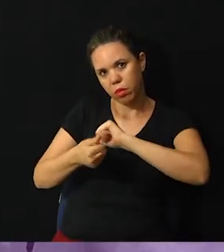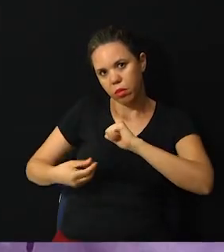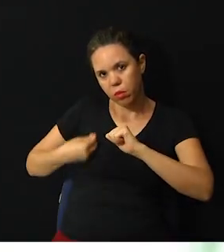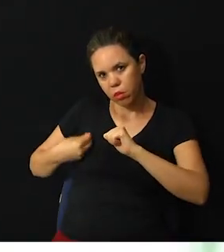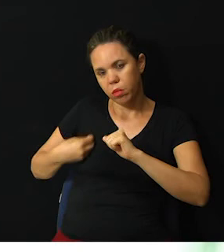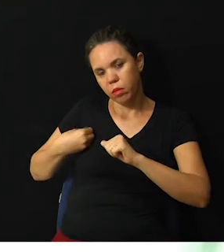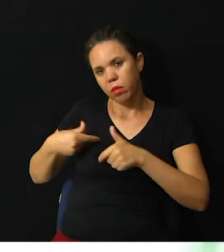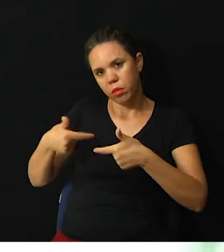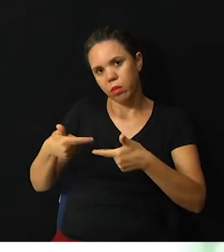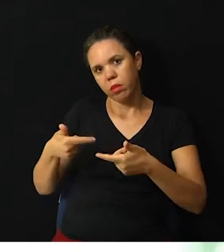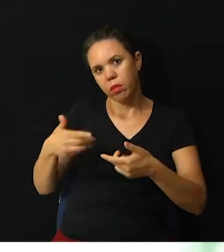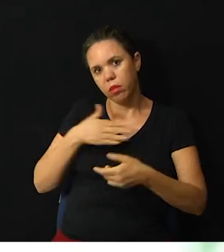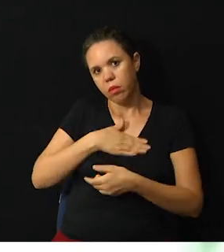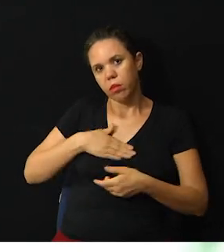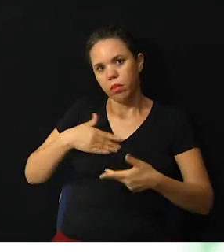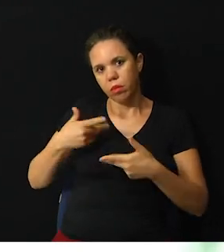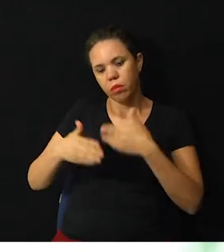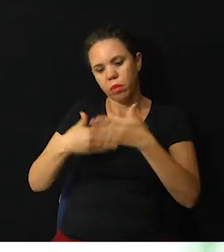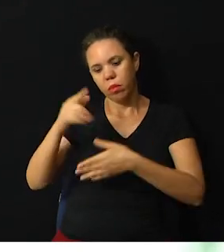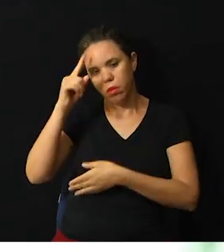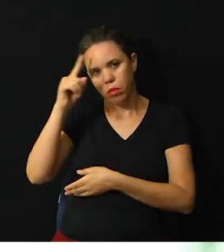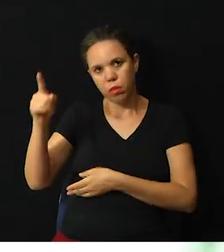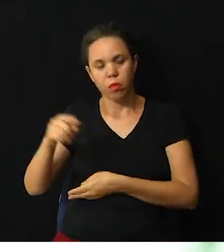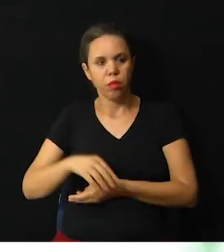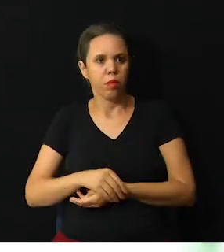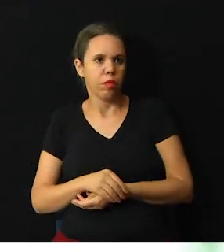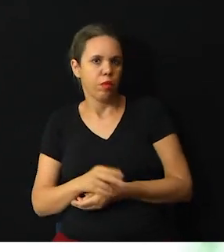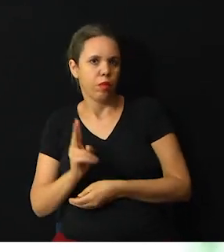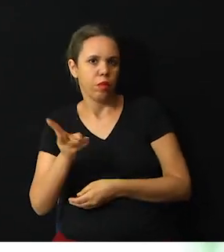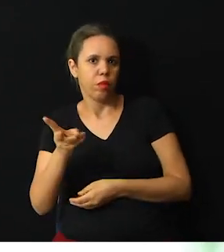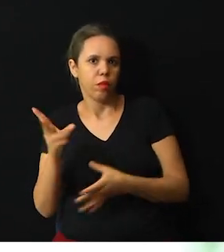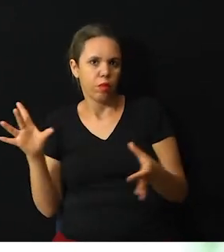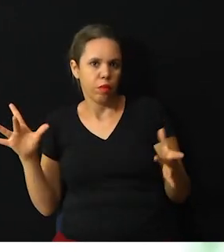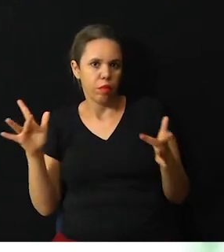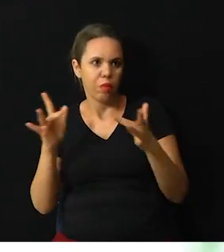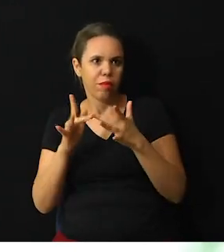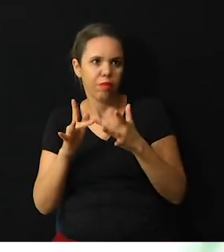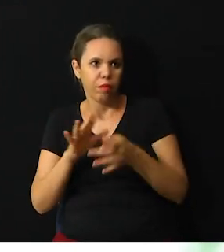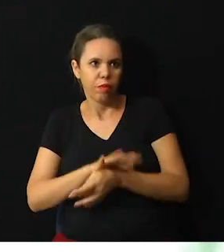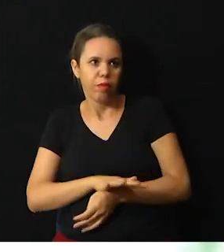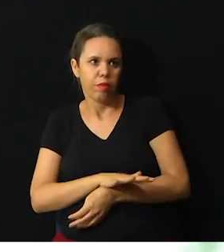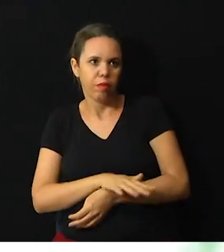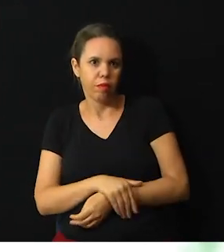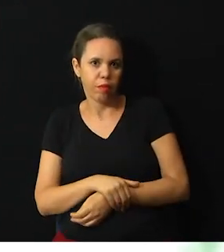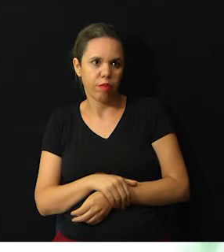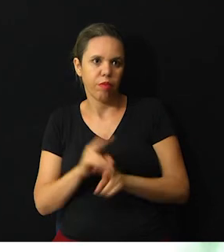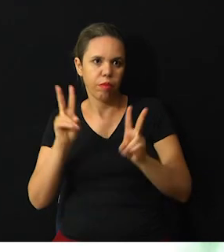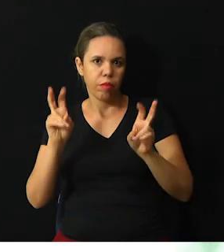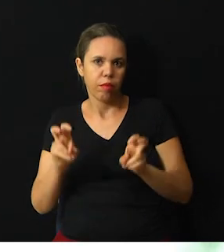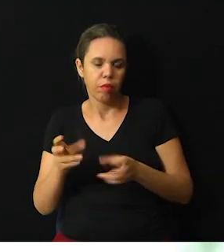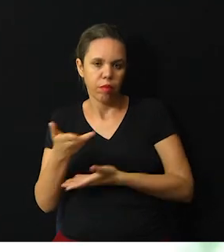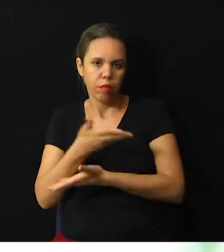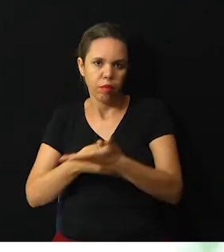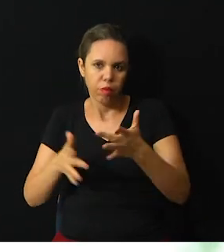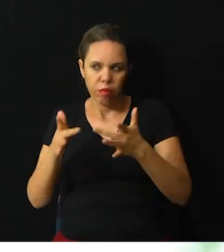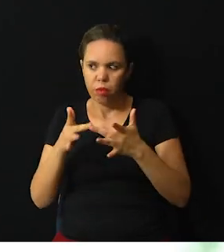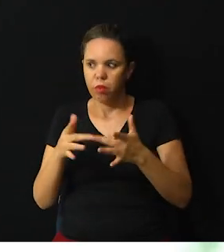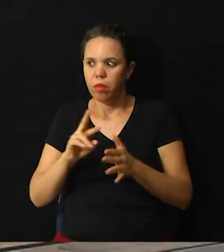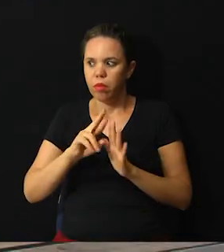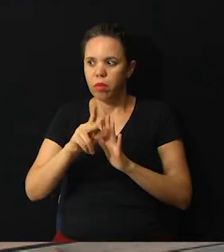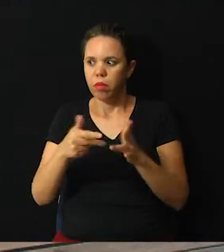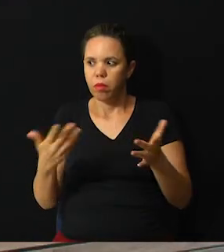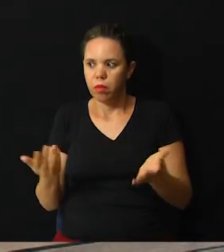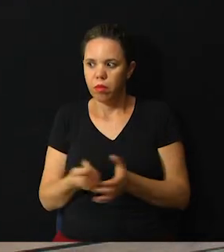de vida, buscar prazer nas coisas do dia a dia, manter os vínculos, ter sempre relacionamentos